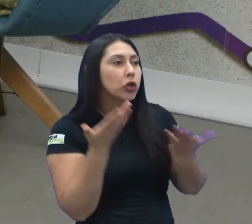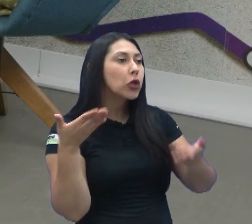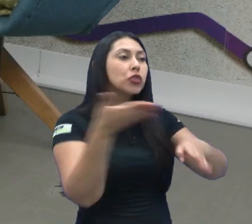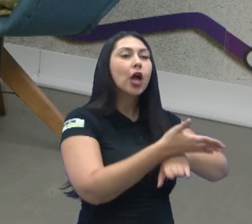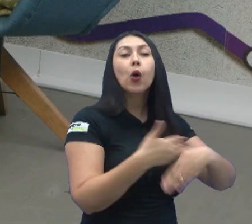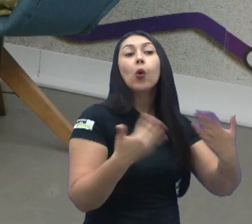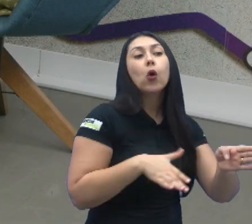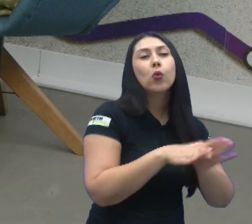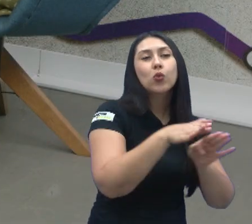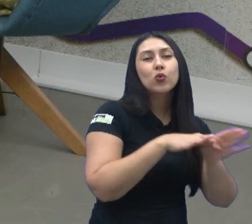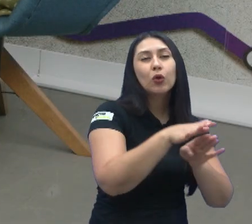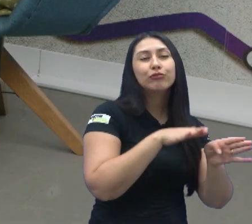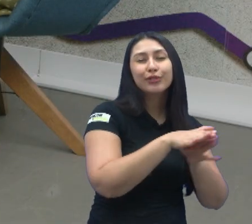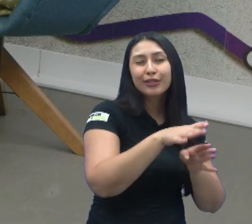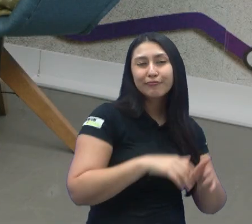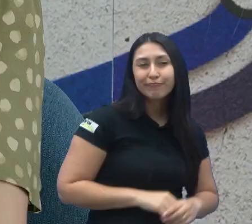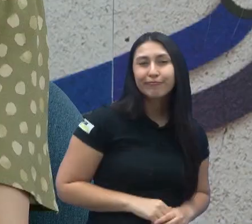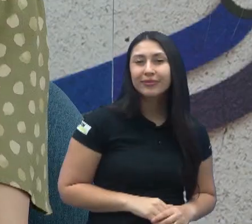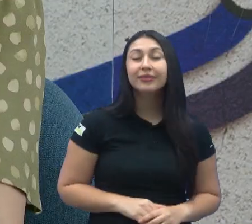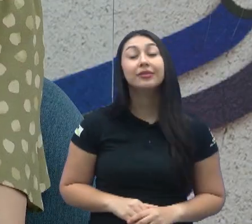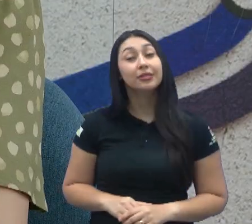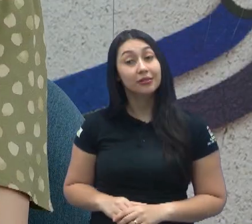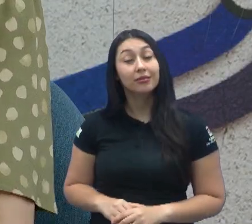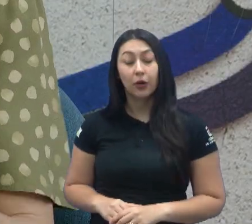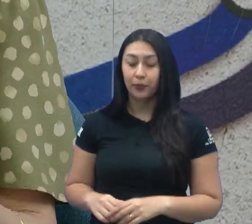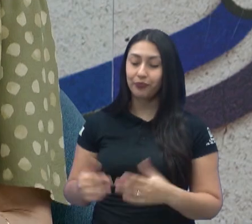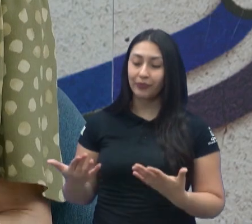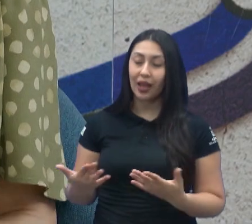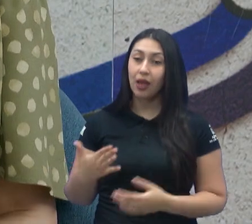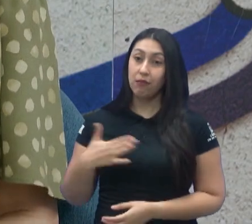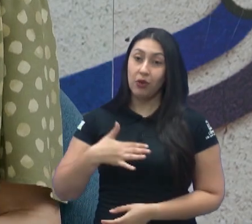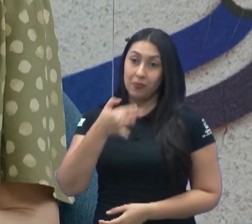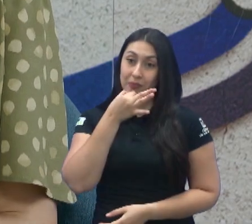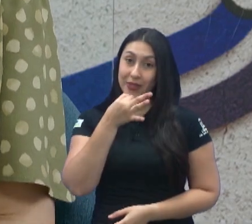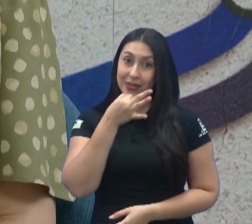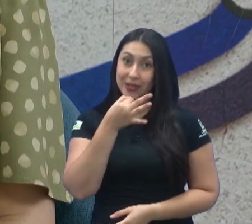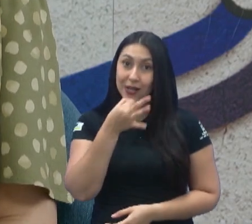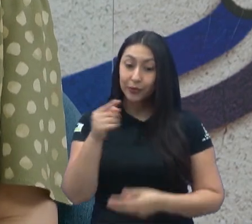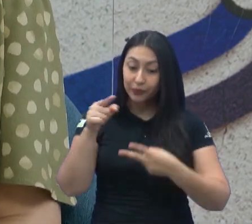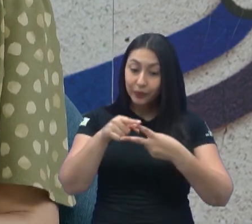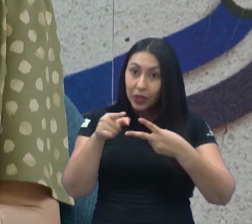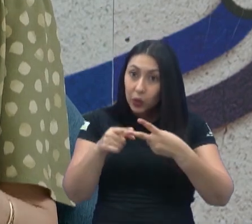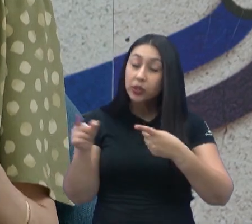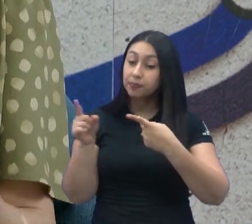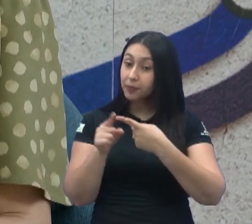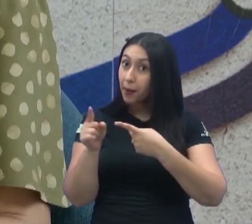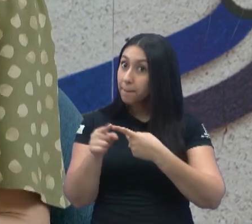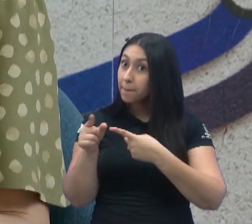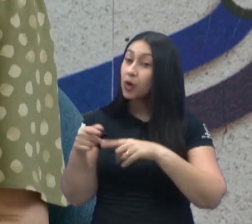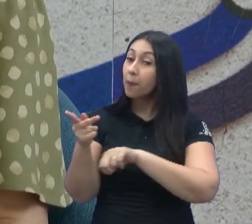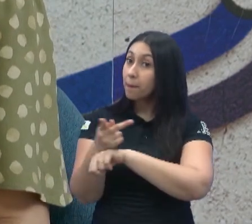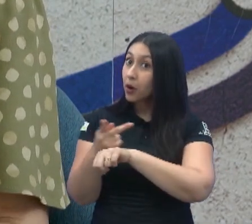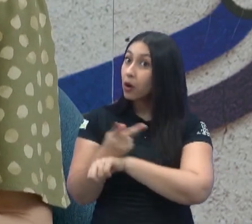a senhora dá neste momento? São duas, eu acredito que buscar o bacharelado, né, para ter uma formação